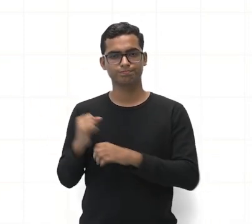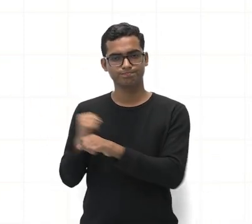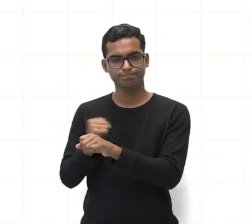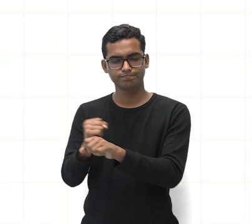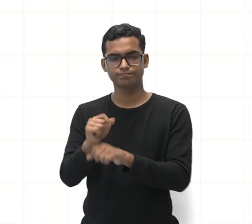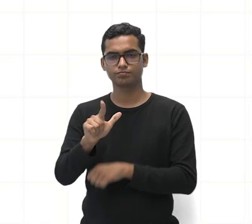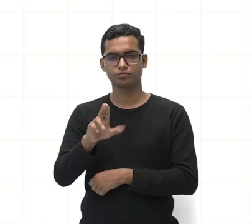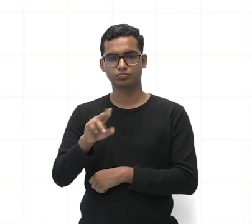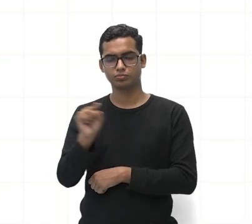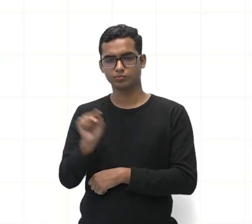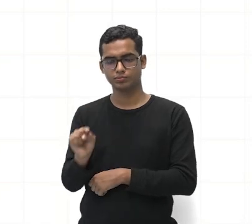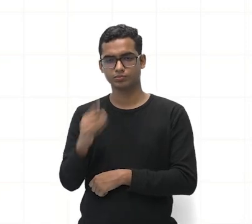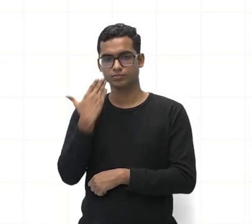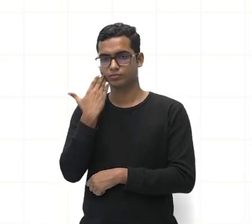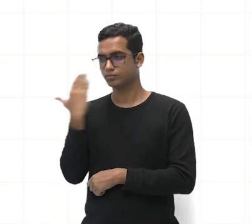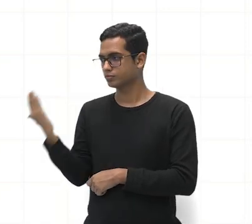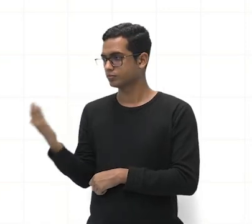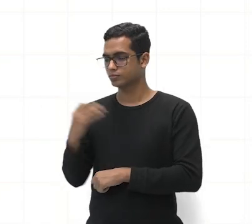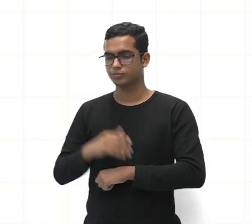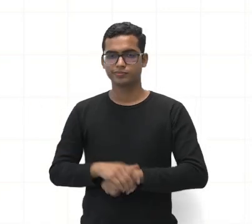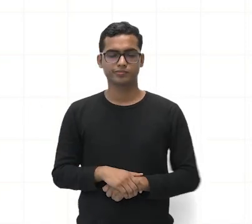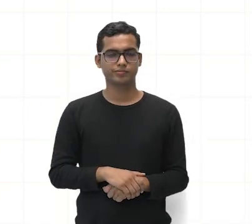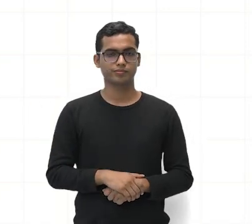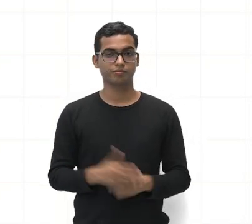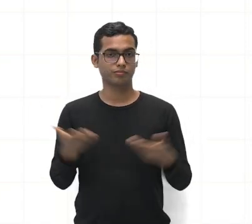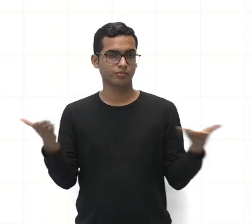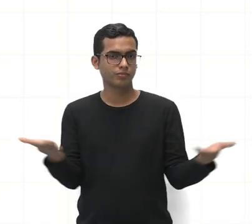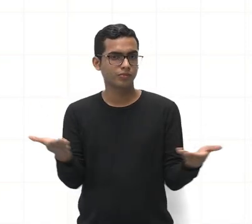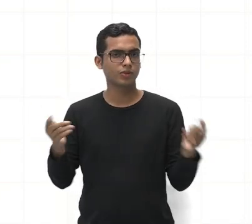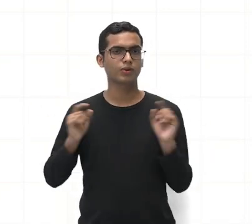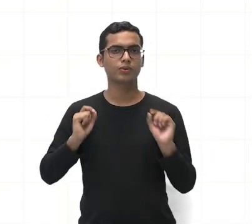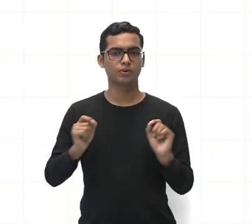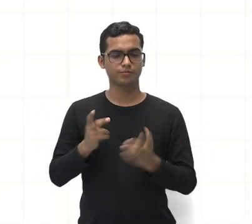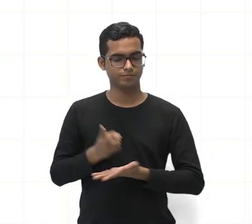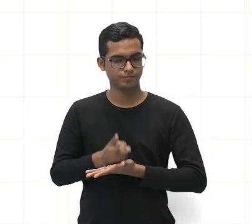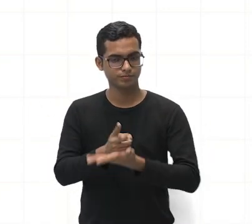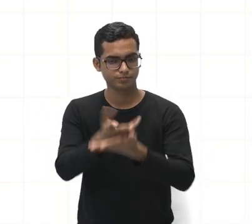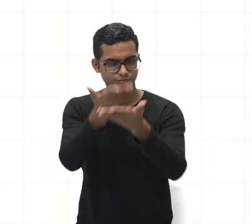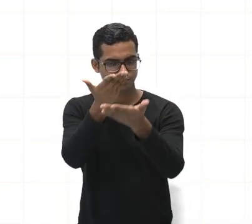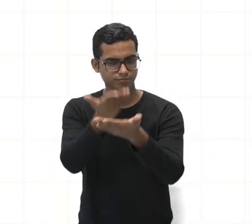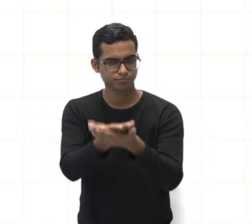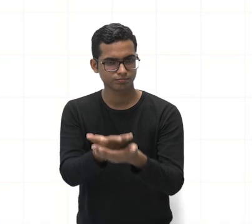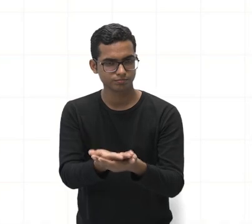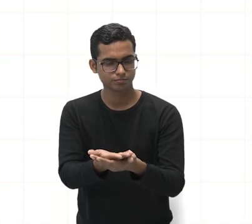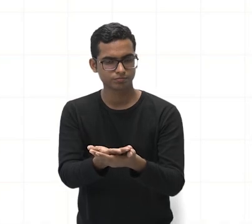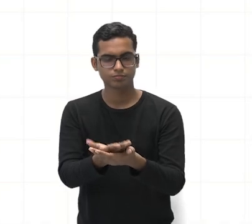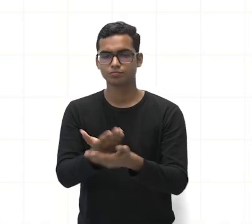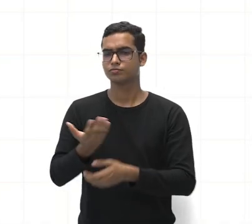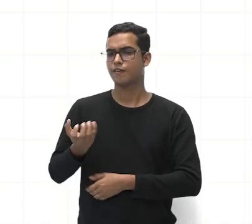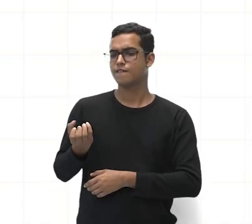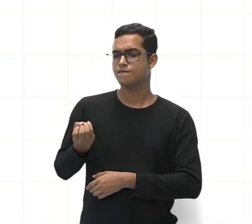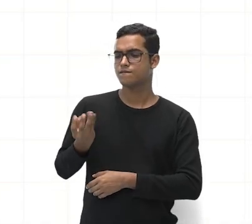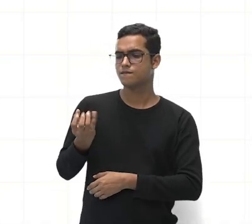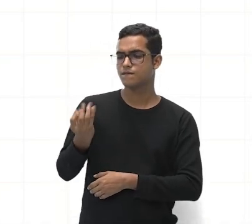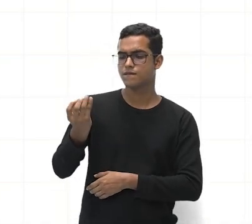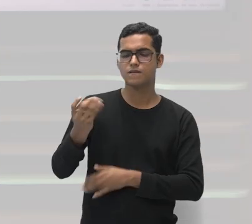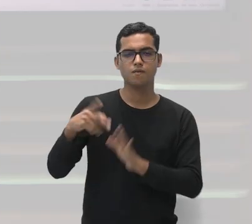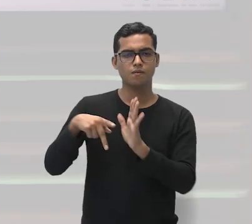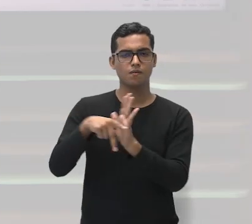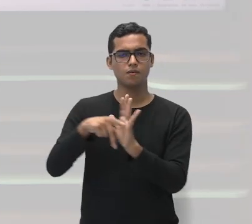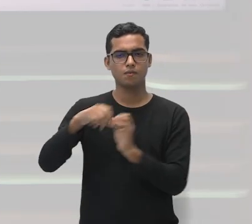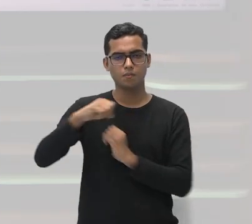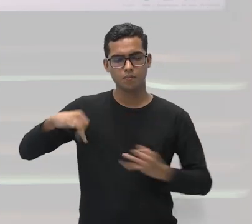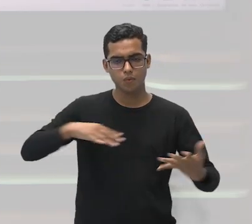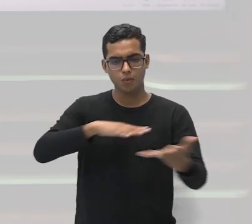Certo? Agora, olha só, vamos continuar, né, a nossa viagem intergaláctica